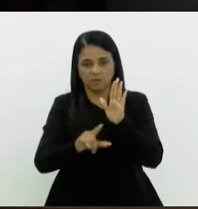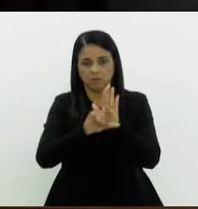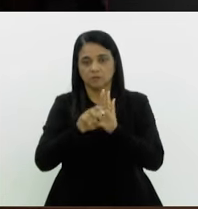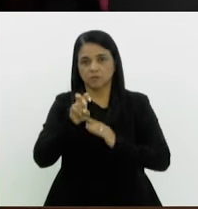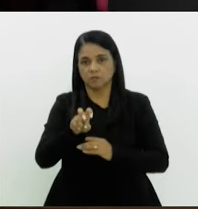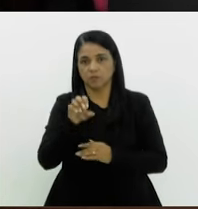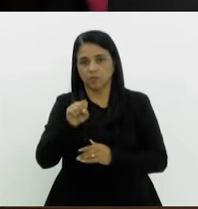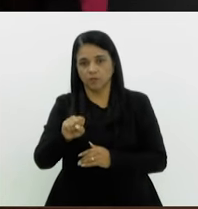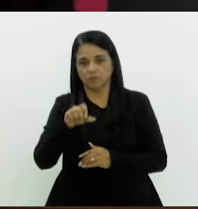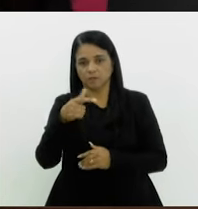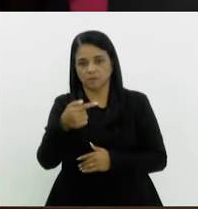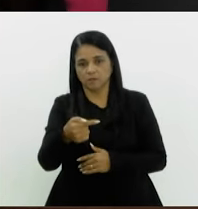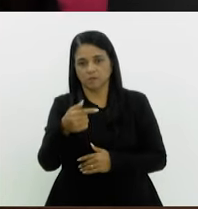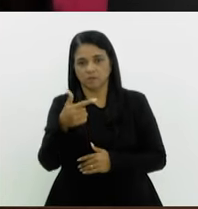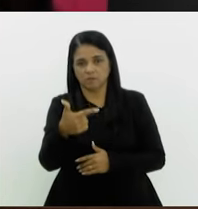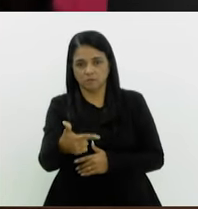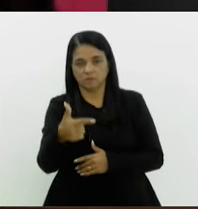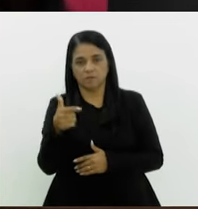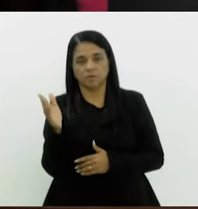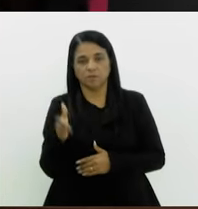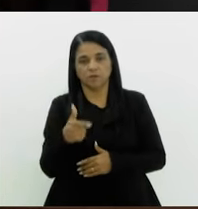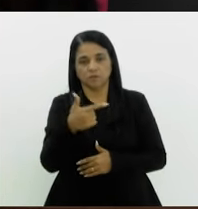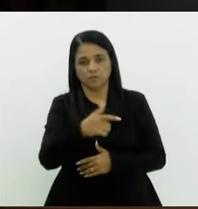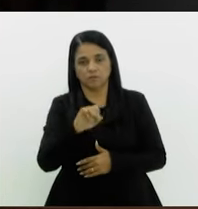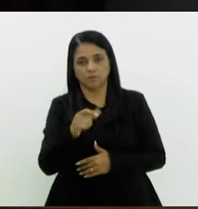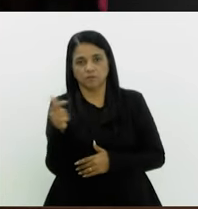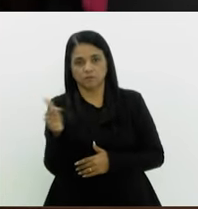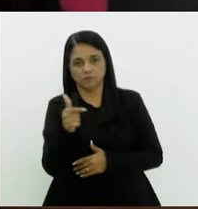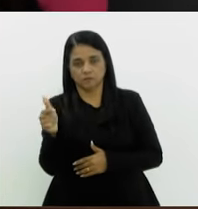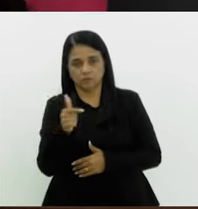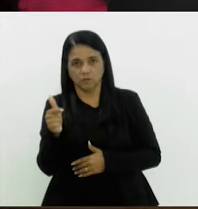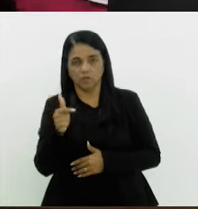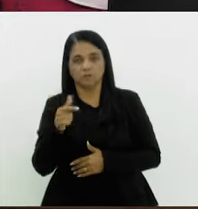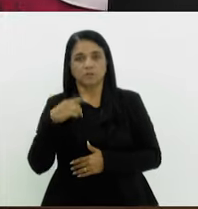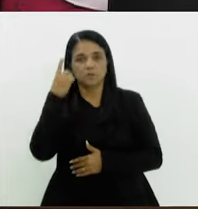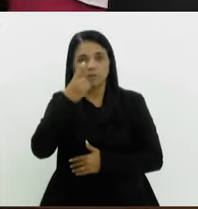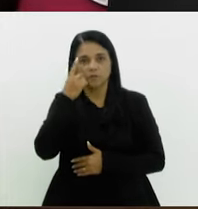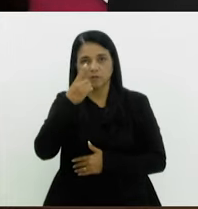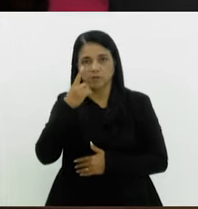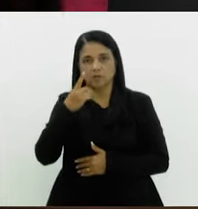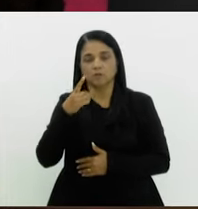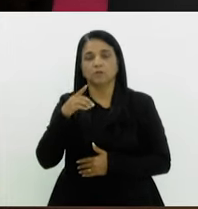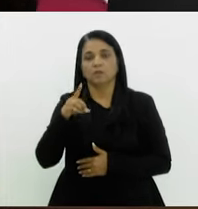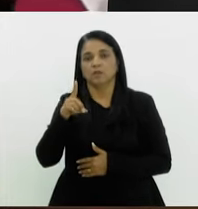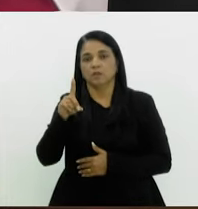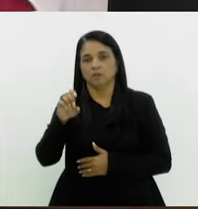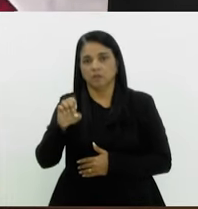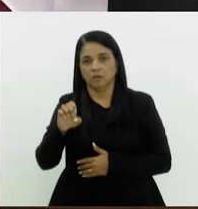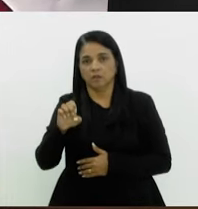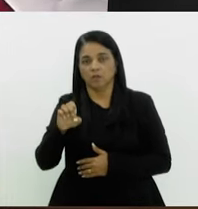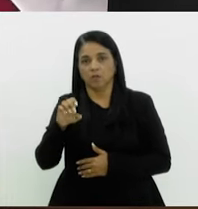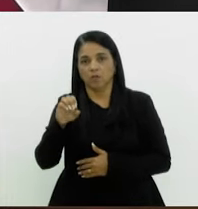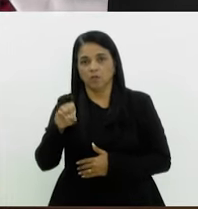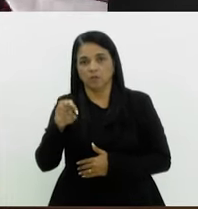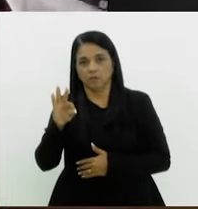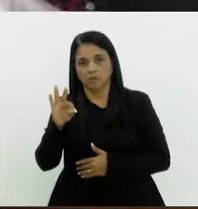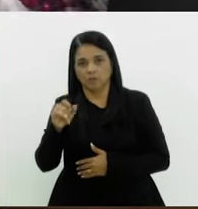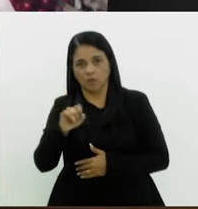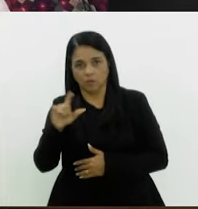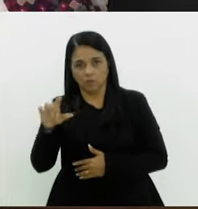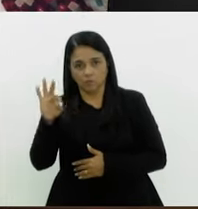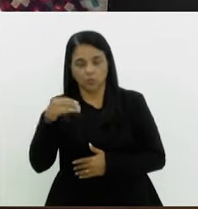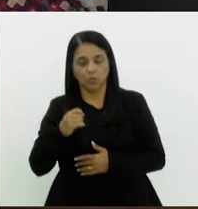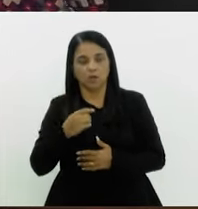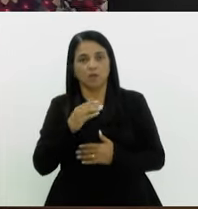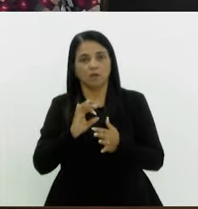de lei número 5.872 de 2022, de autoria do deputado doutor Deodalto, que autoriza o governo do Estado do Rio de